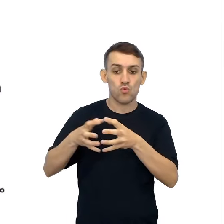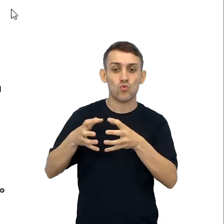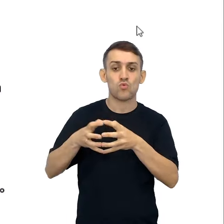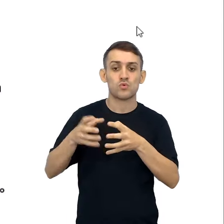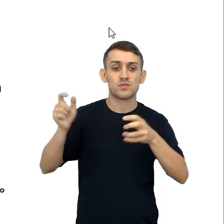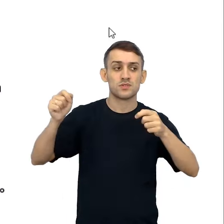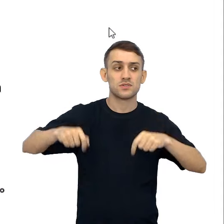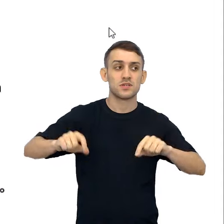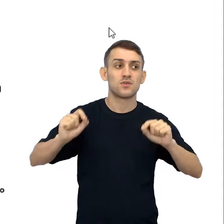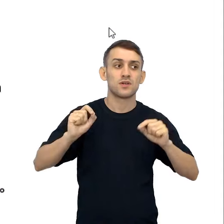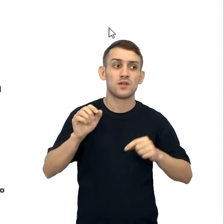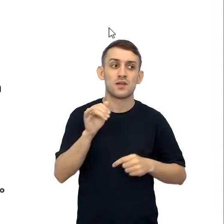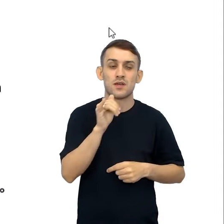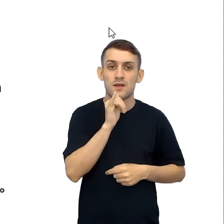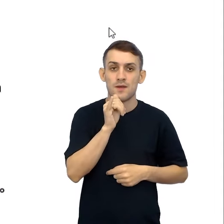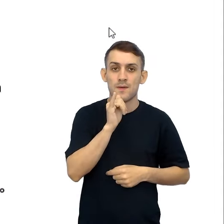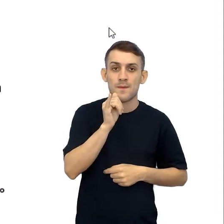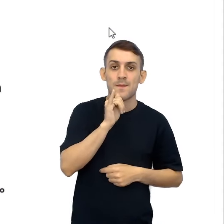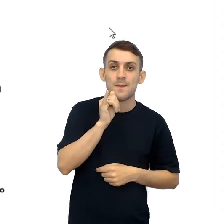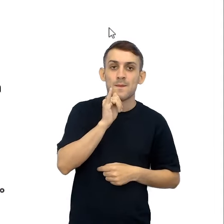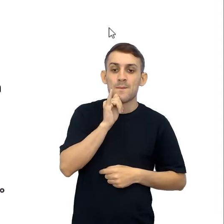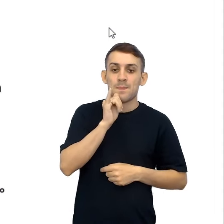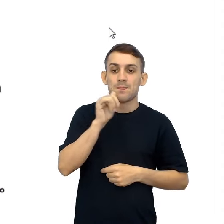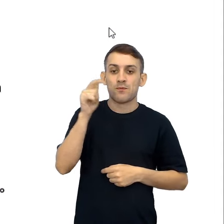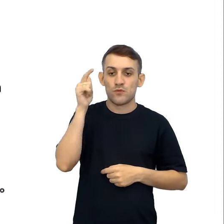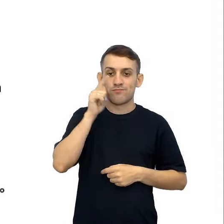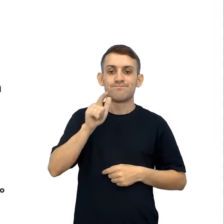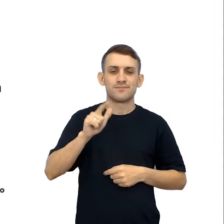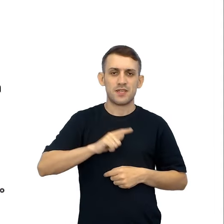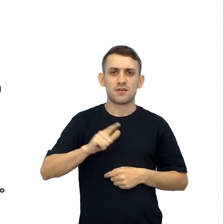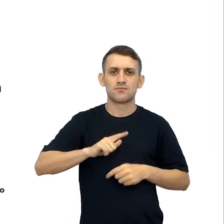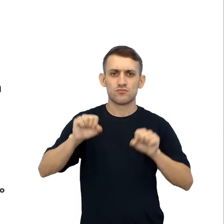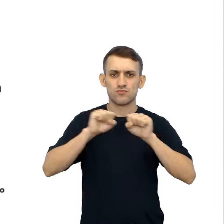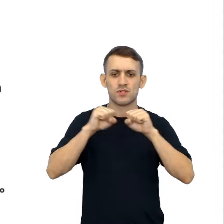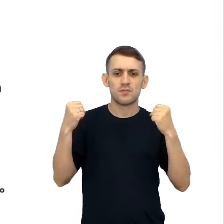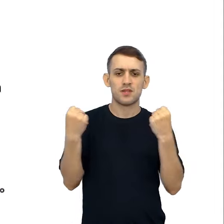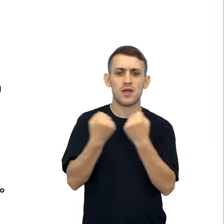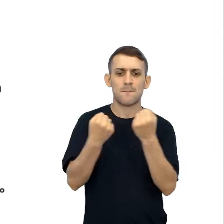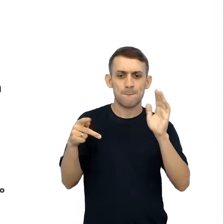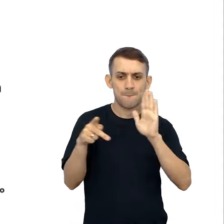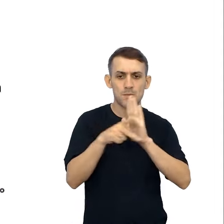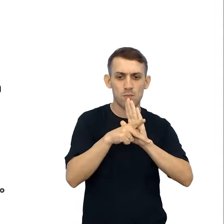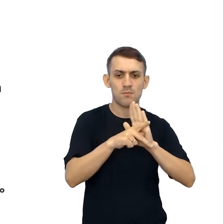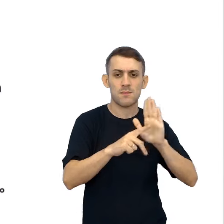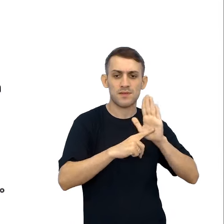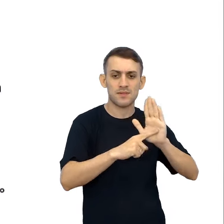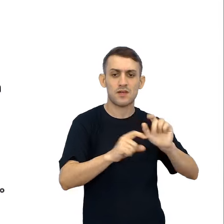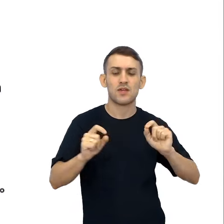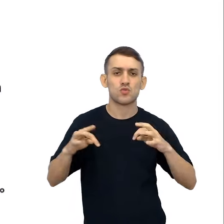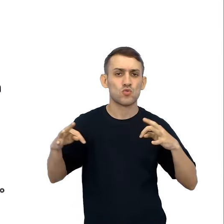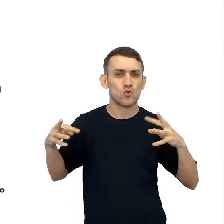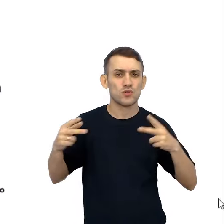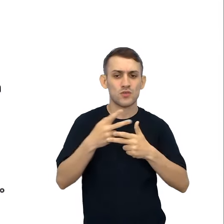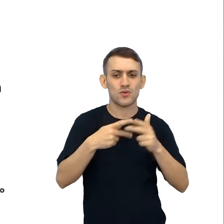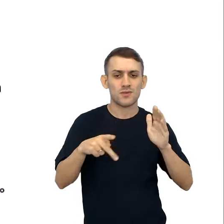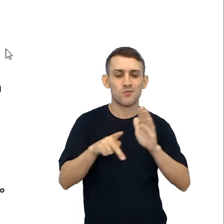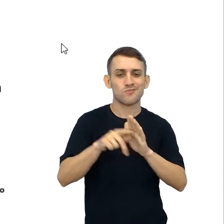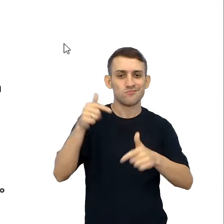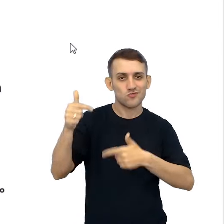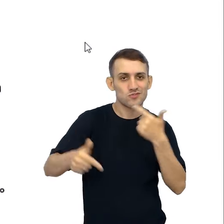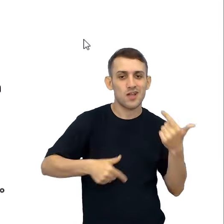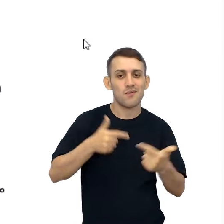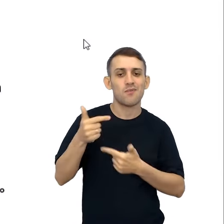modo que eles cheguem a um seminário, né, Márcia, para apresentar, então, todo o resultado do